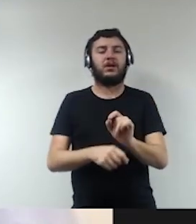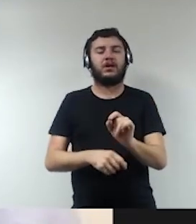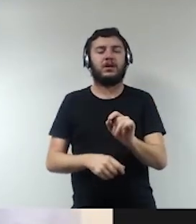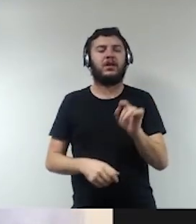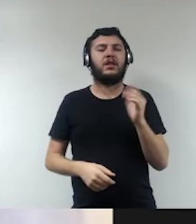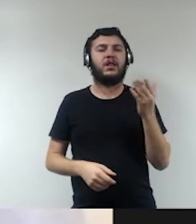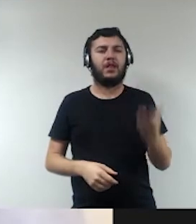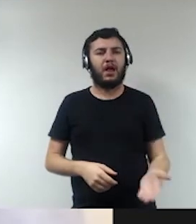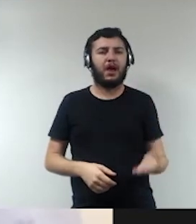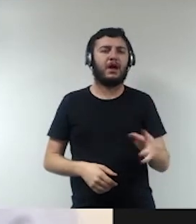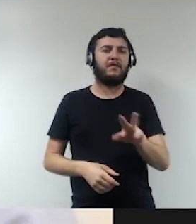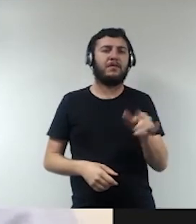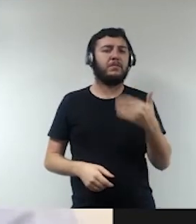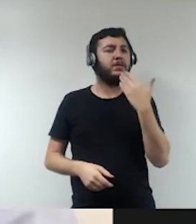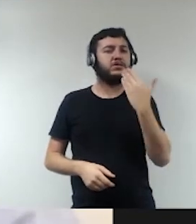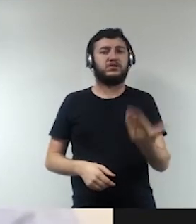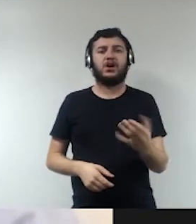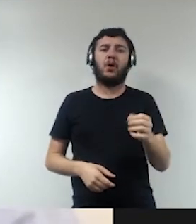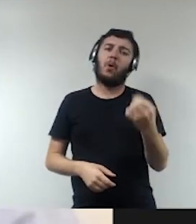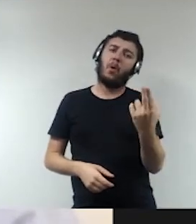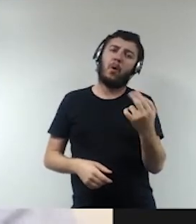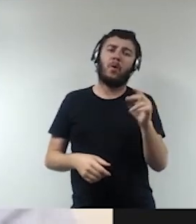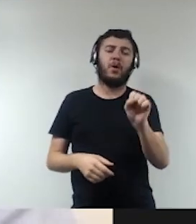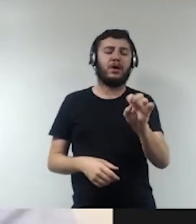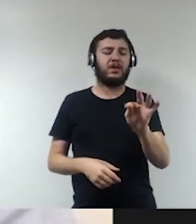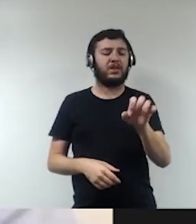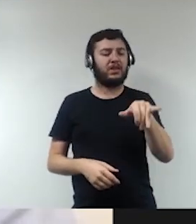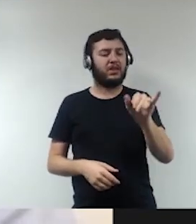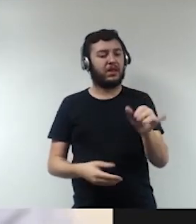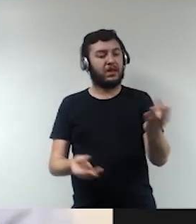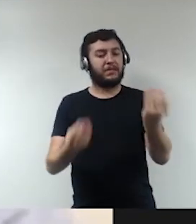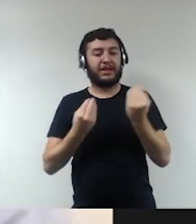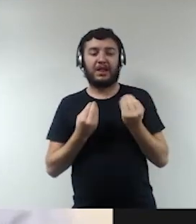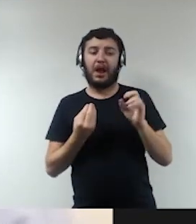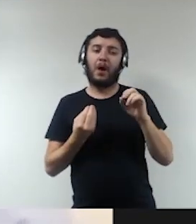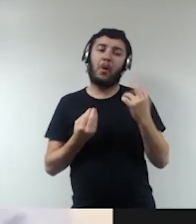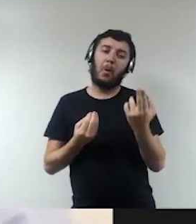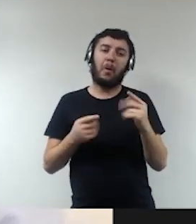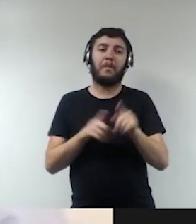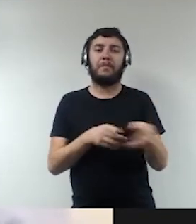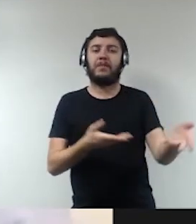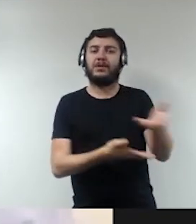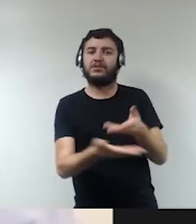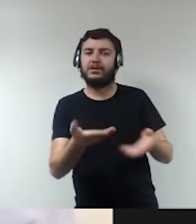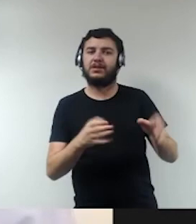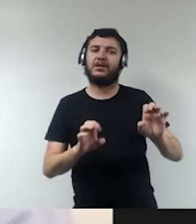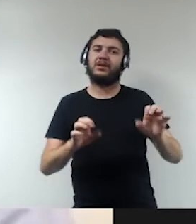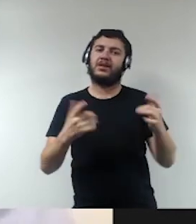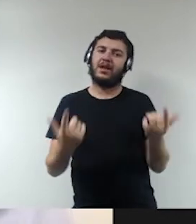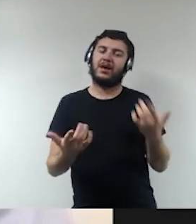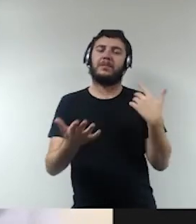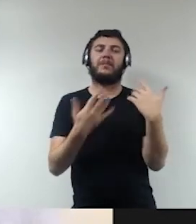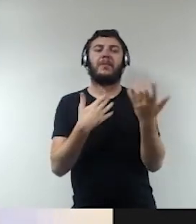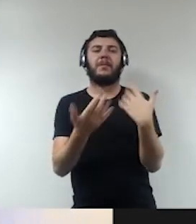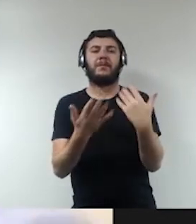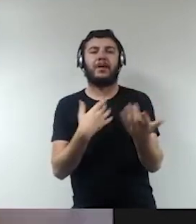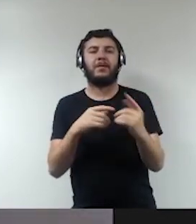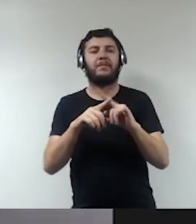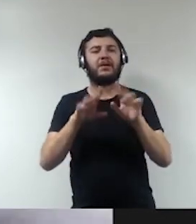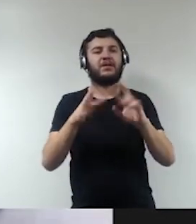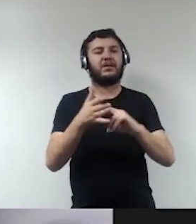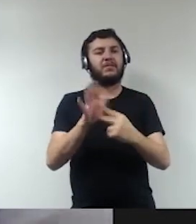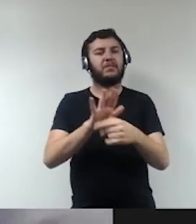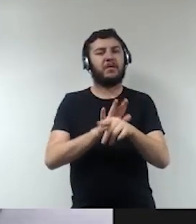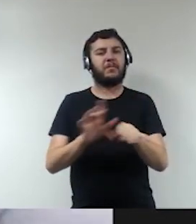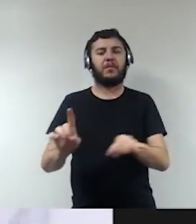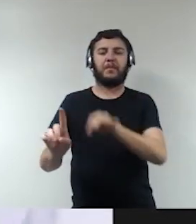dá o STEI ou eu não quero mediação, entendeu? Assim, meio que até para despachar, para conversar, sabe? Claro que isso não é colocar nem o magistrado, nem a